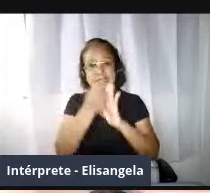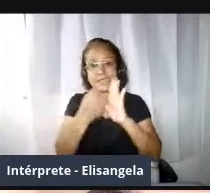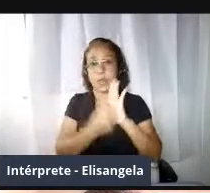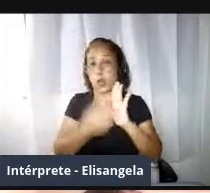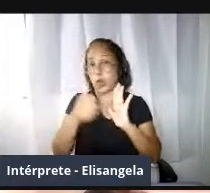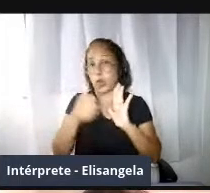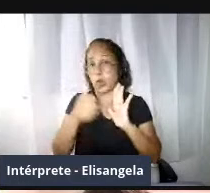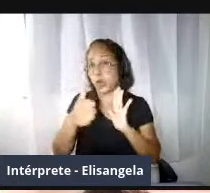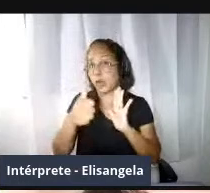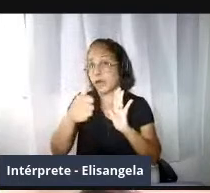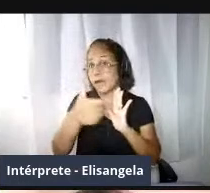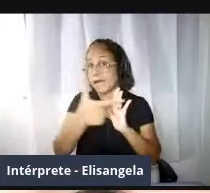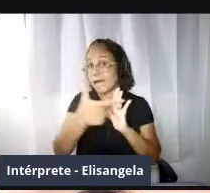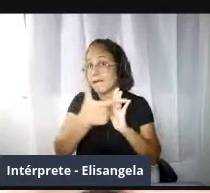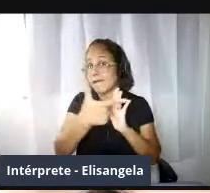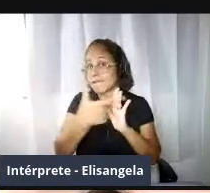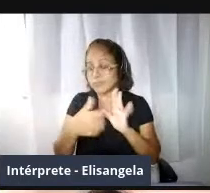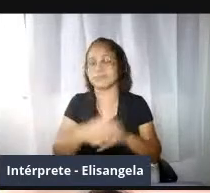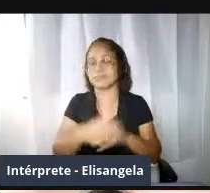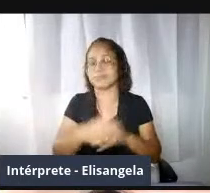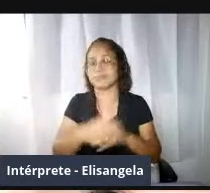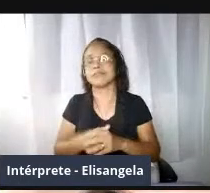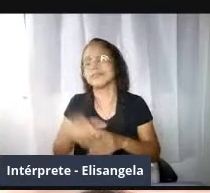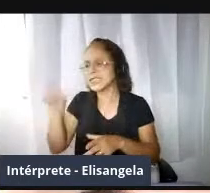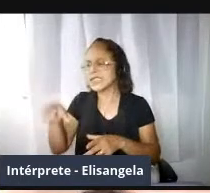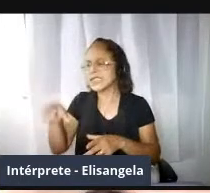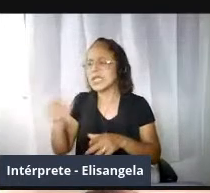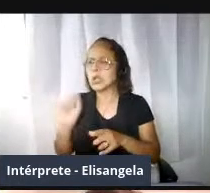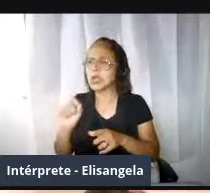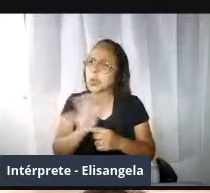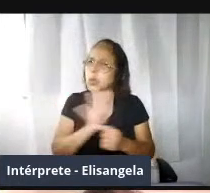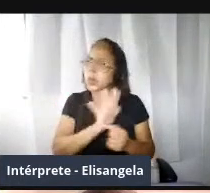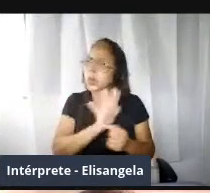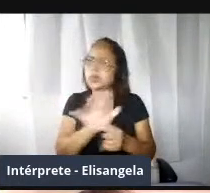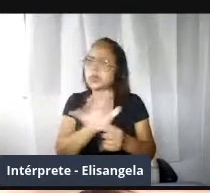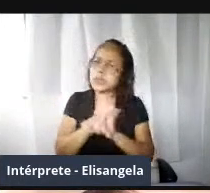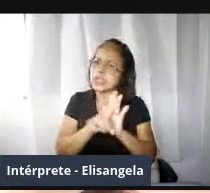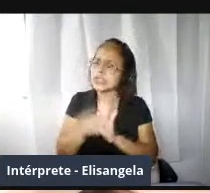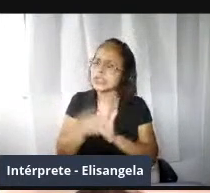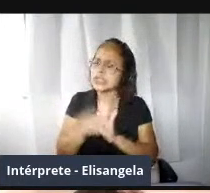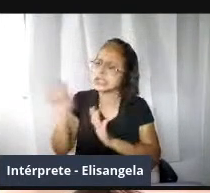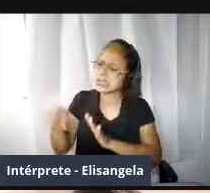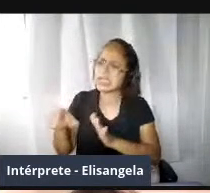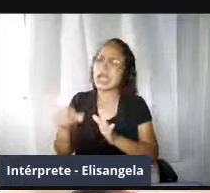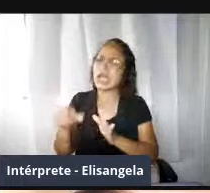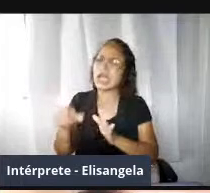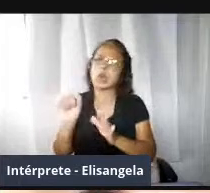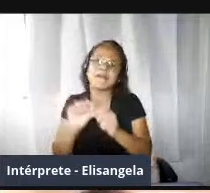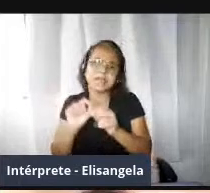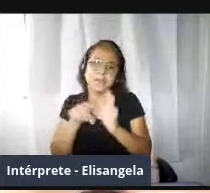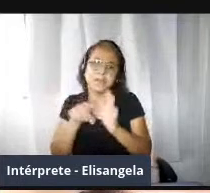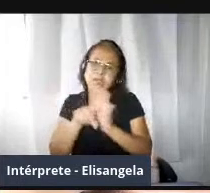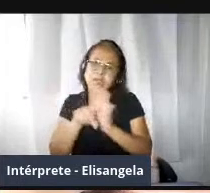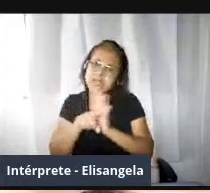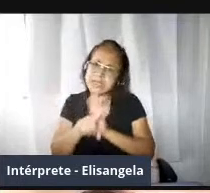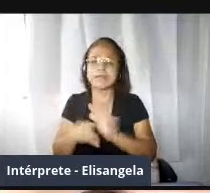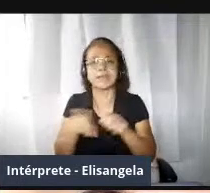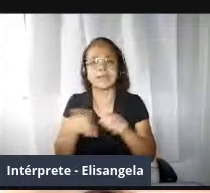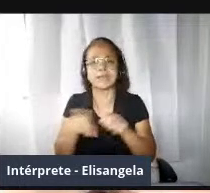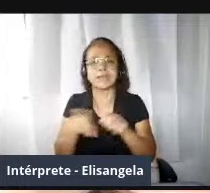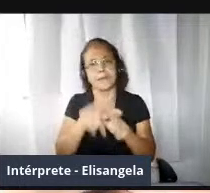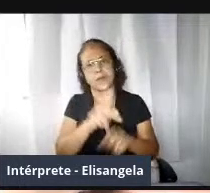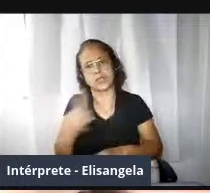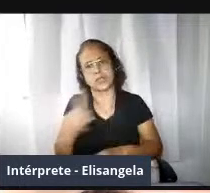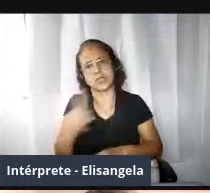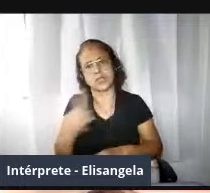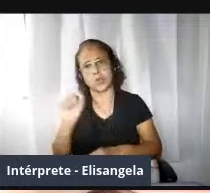grande pesquisa que ela coordenava sobre os professores e são professores e professoras da Primeira República no estado de São